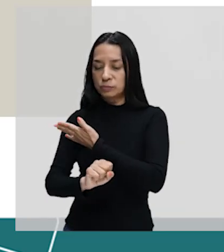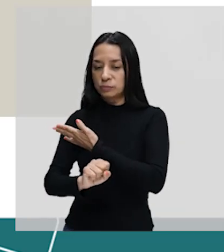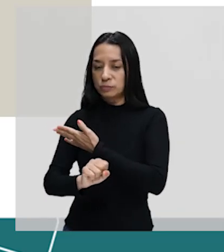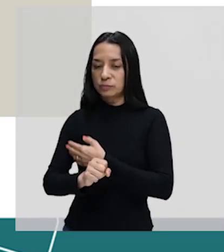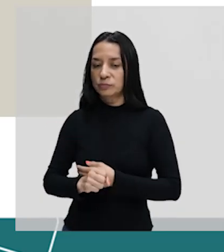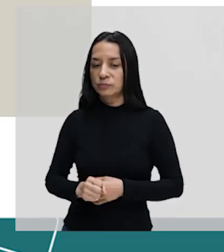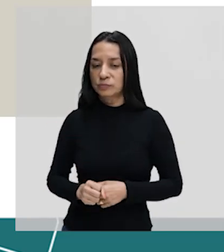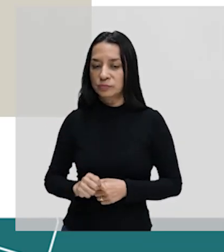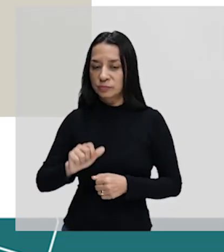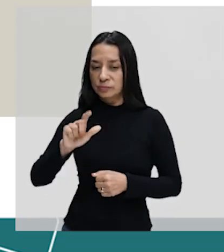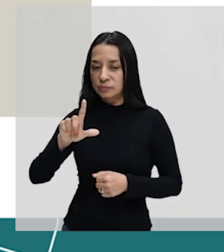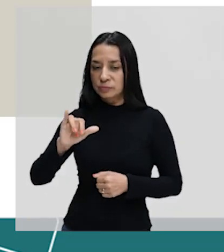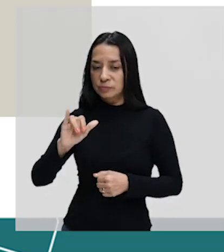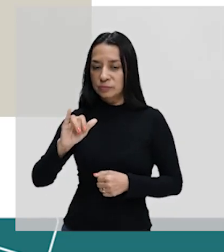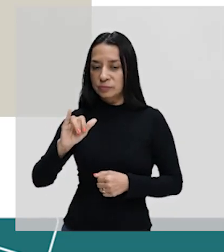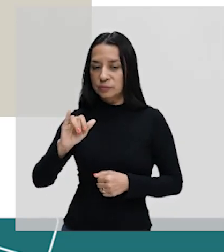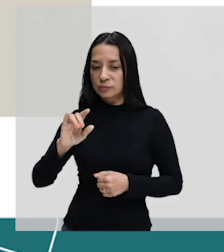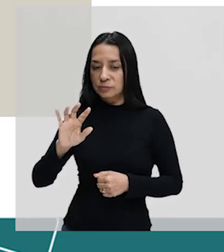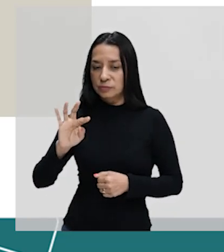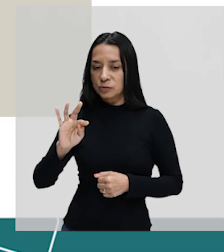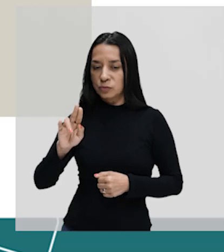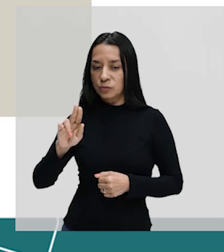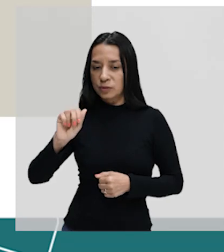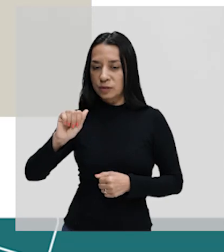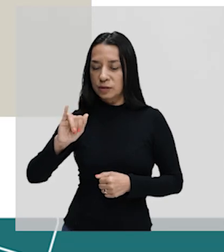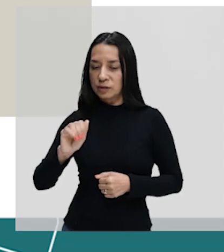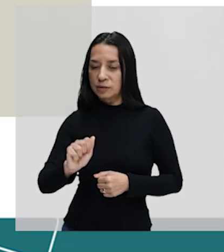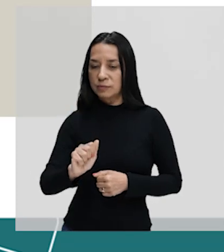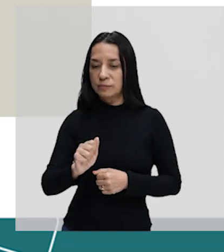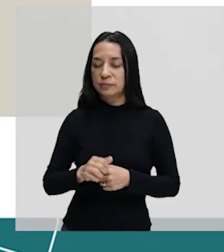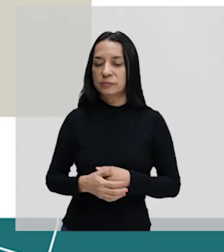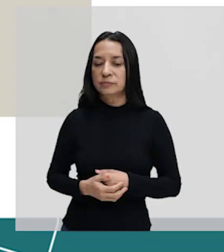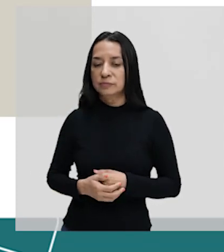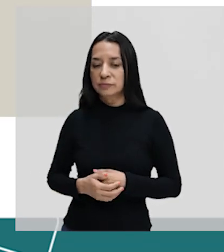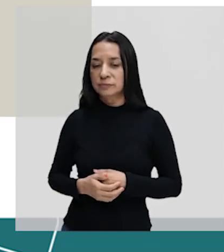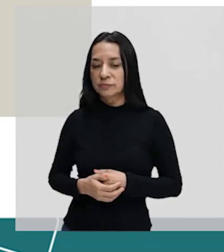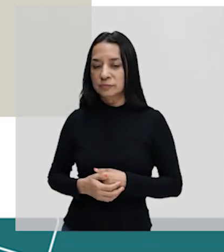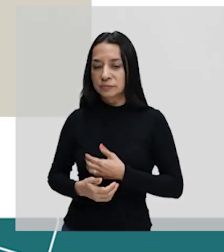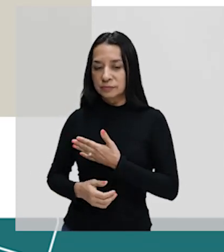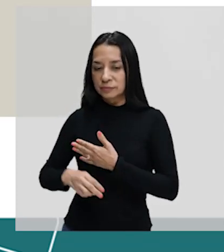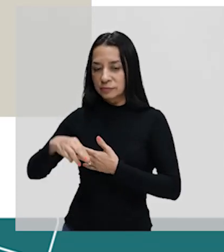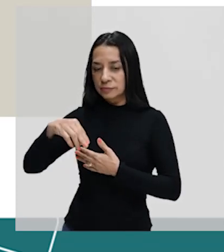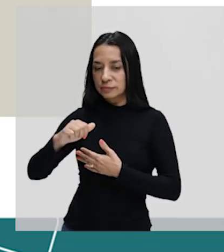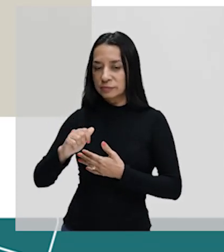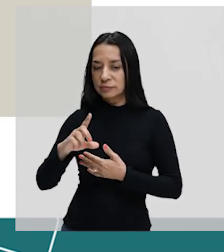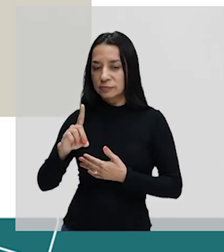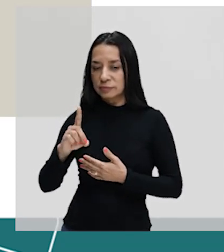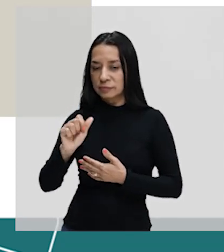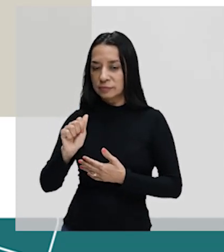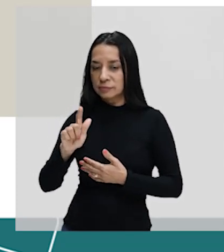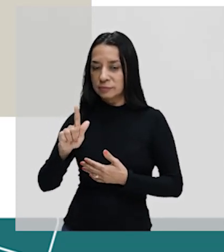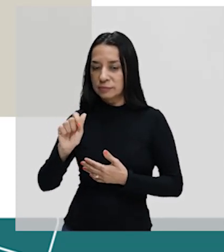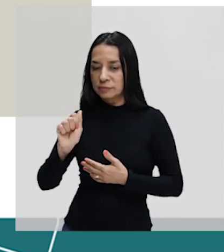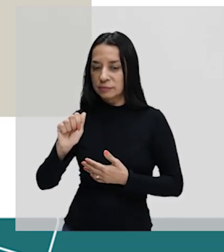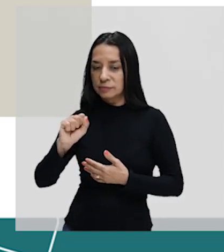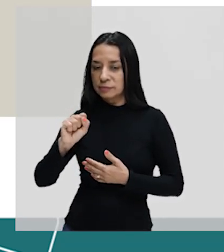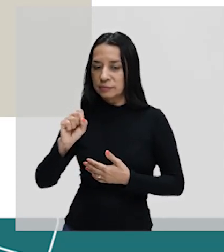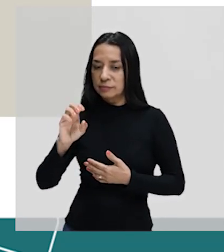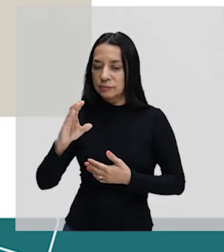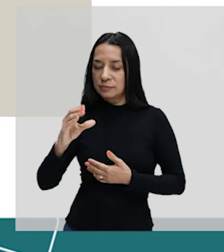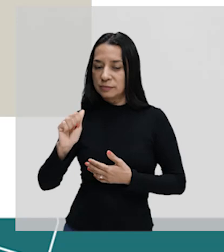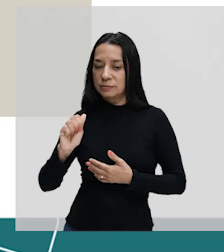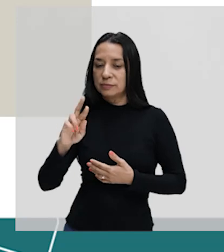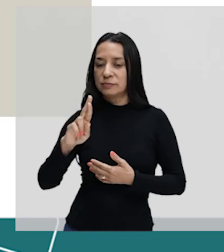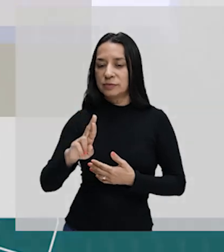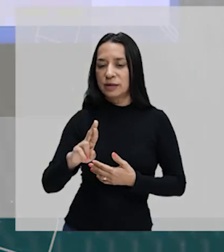laosiana. Lituânia, lituano e lituana. Madagascar, talvez seja o mais